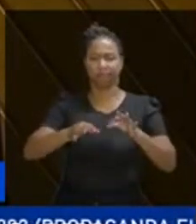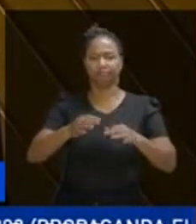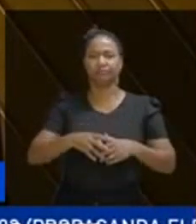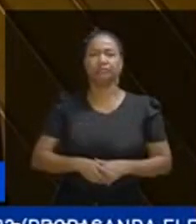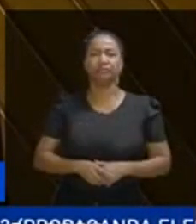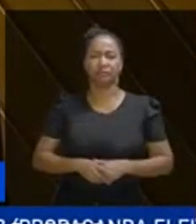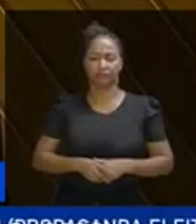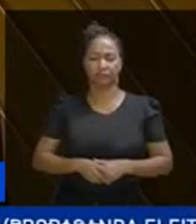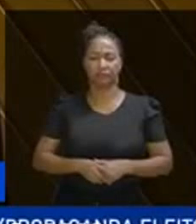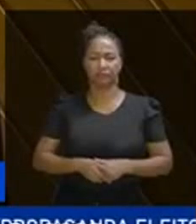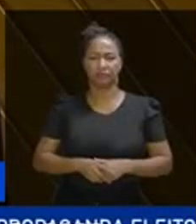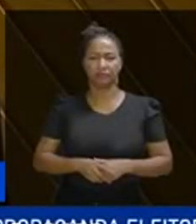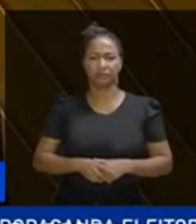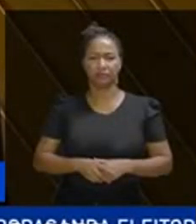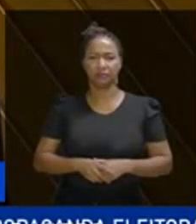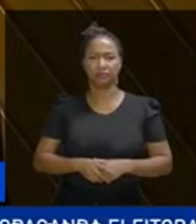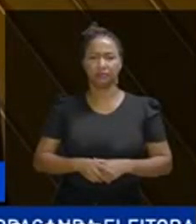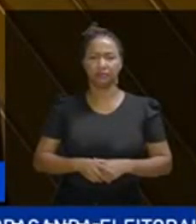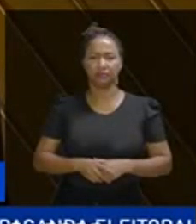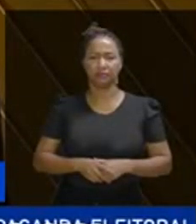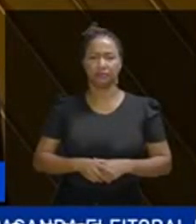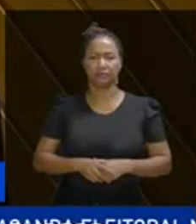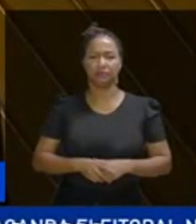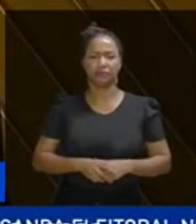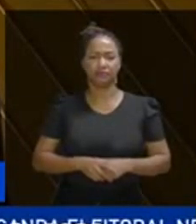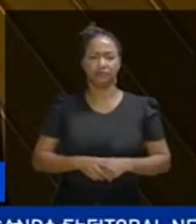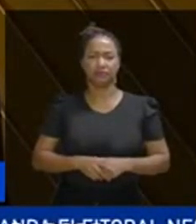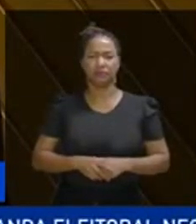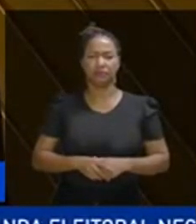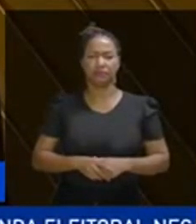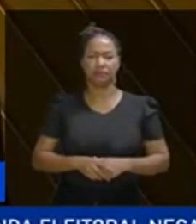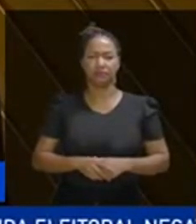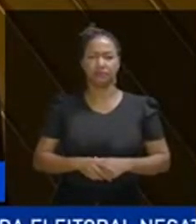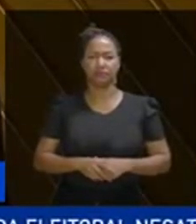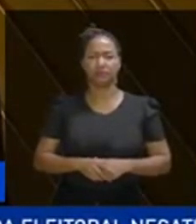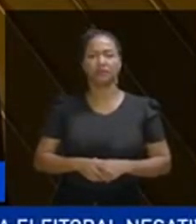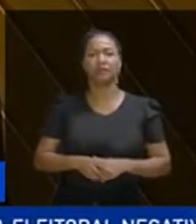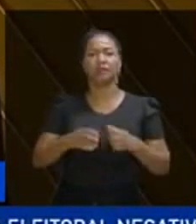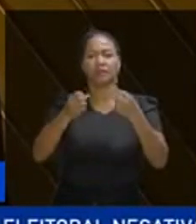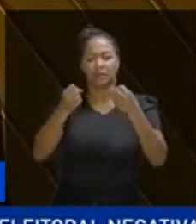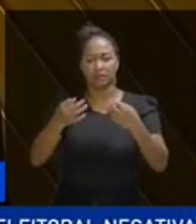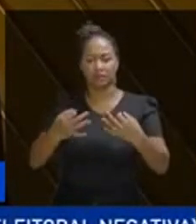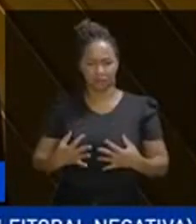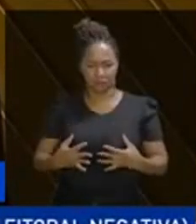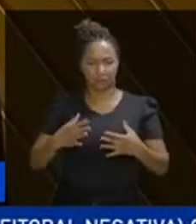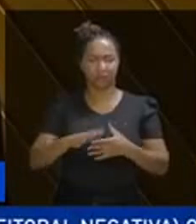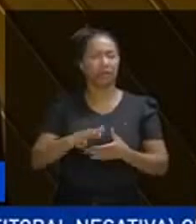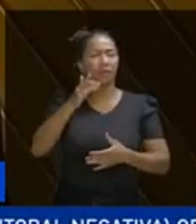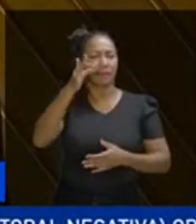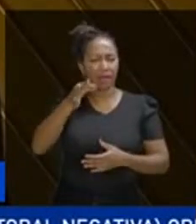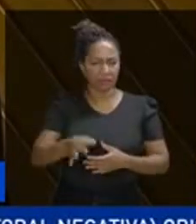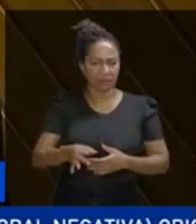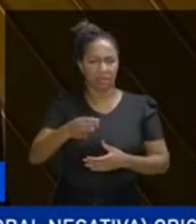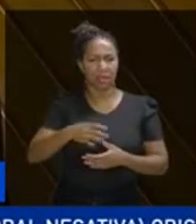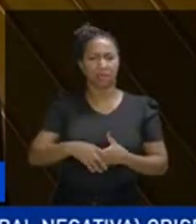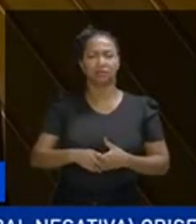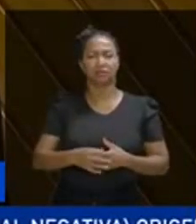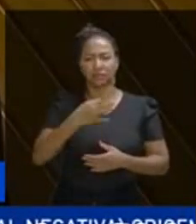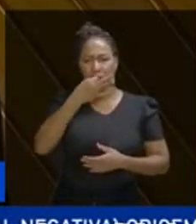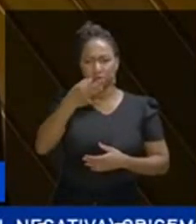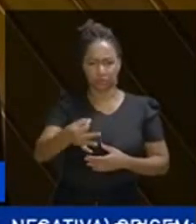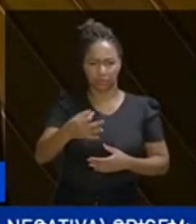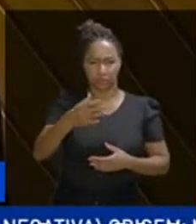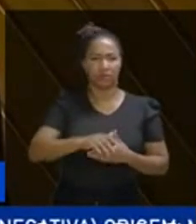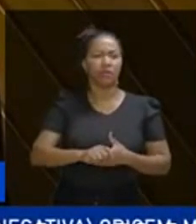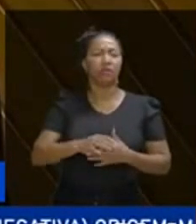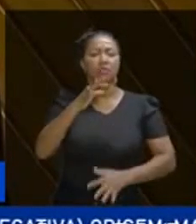060-15-804-41, publicado no Diário de 28 de 10 de 2022. Faço destaque para a acertada afirmação de que o